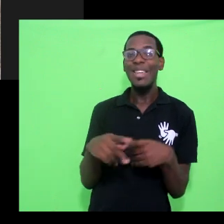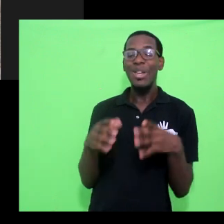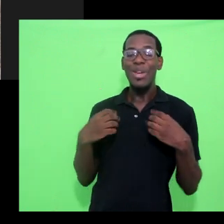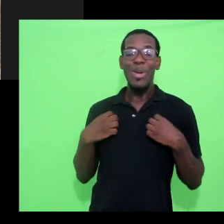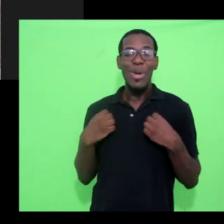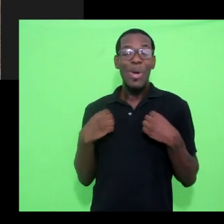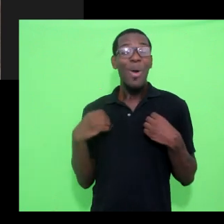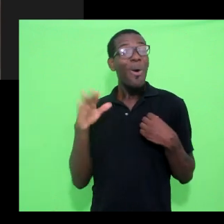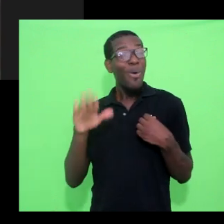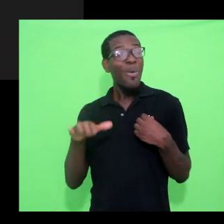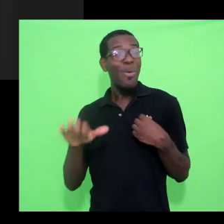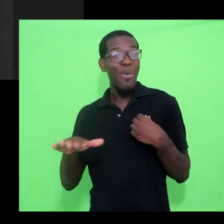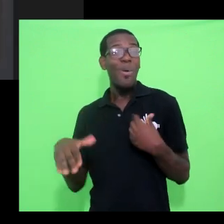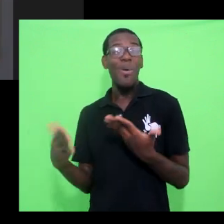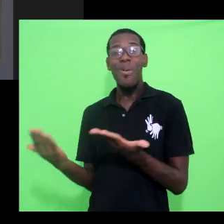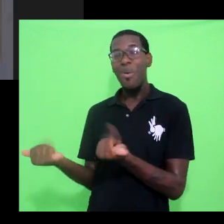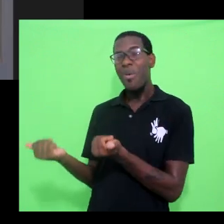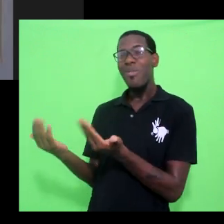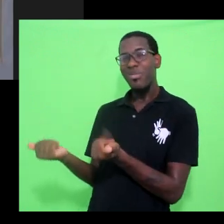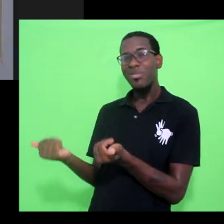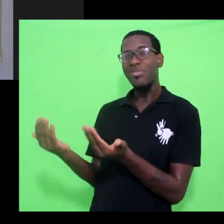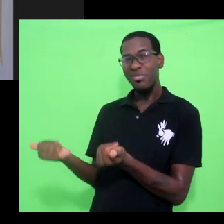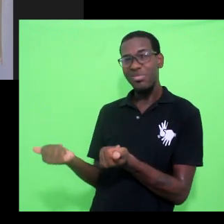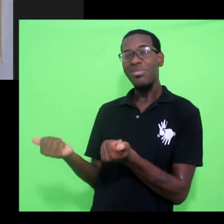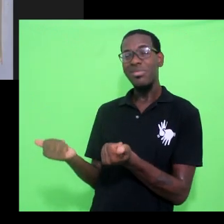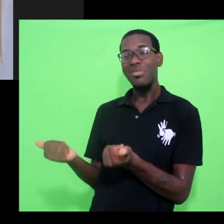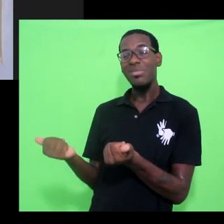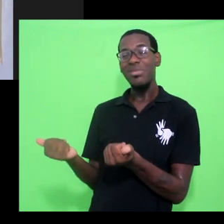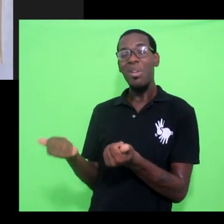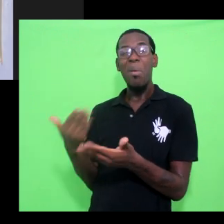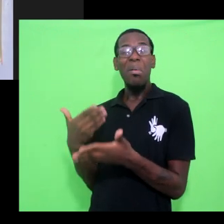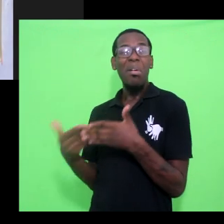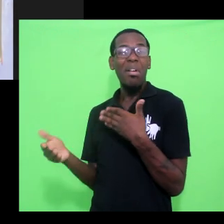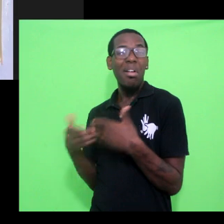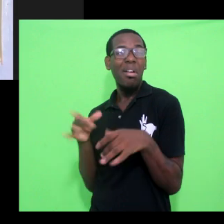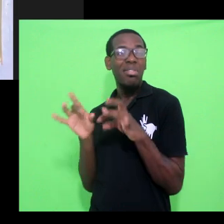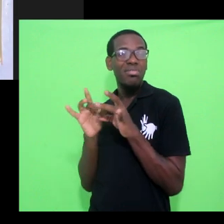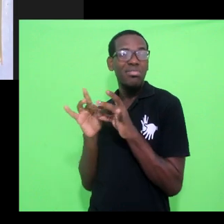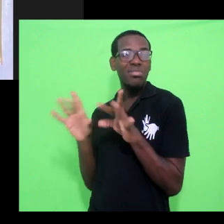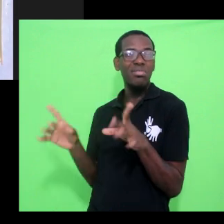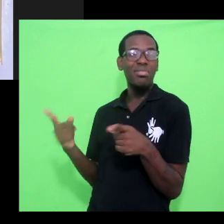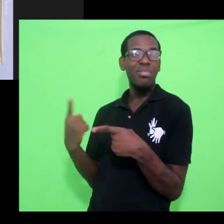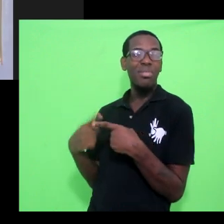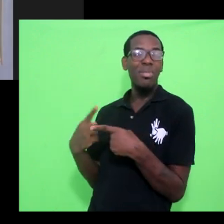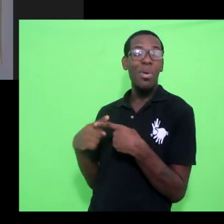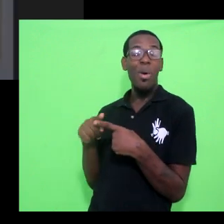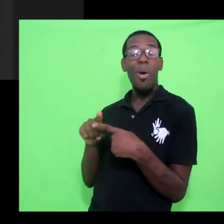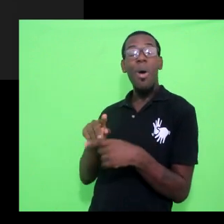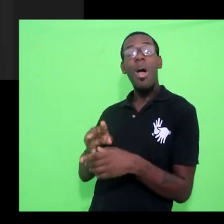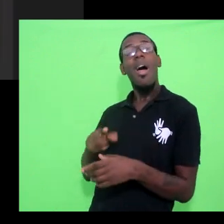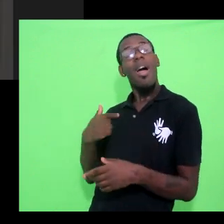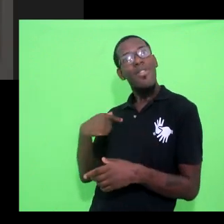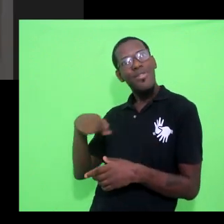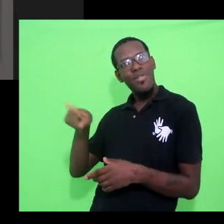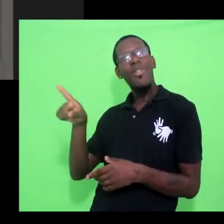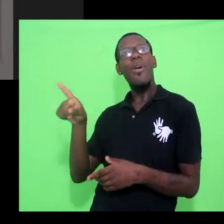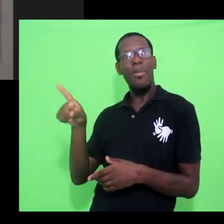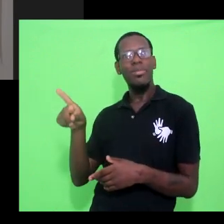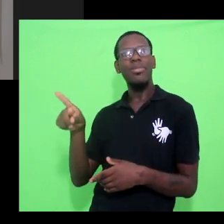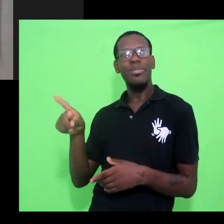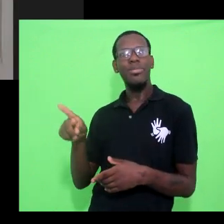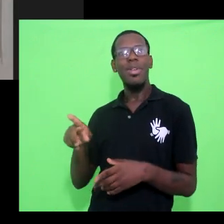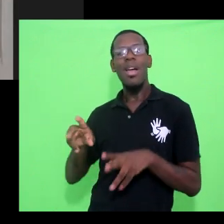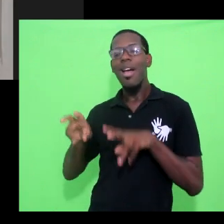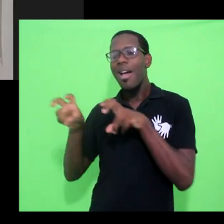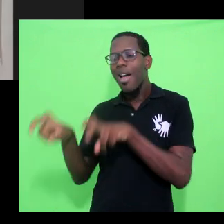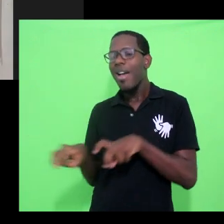Garoto. Novo. E o Valdir totalmente despojado desses negócios. Aí subimos a